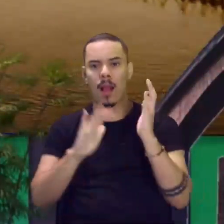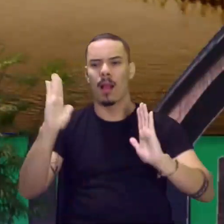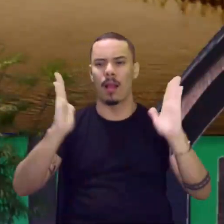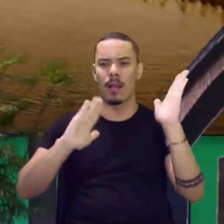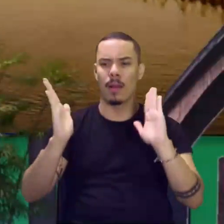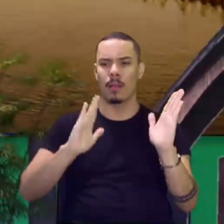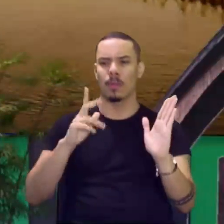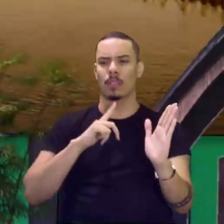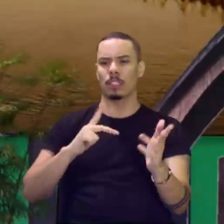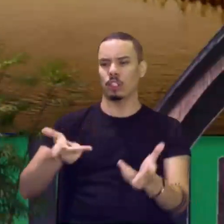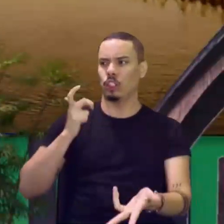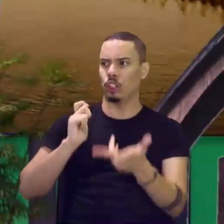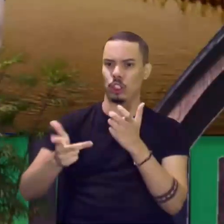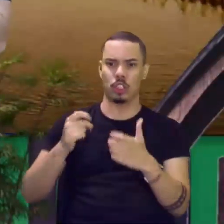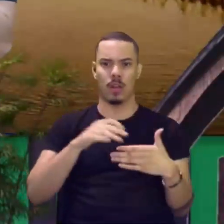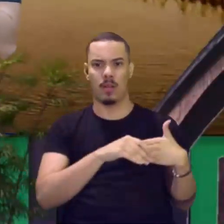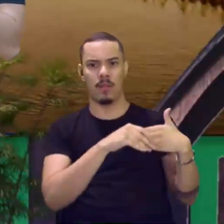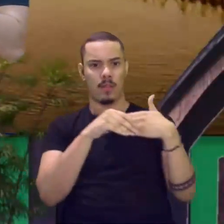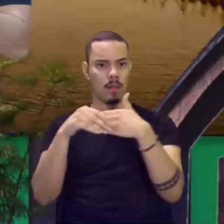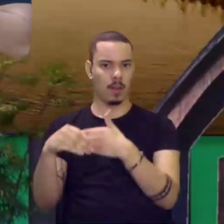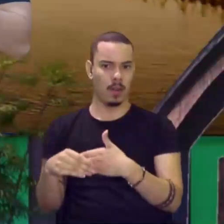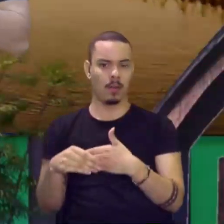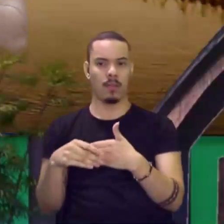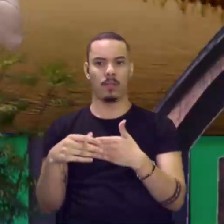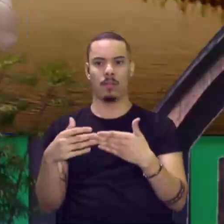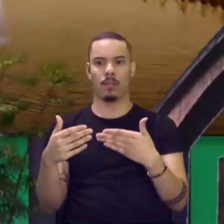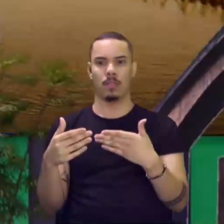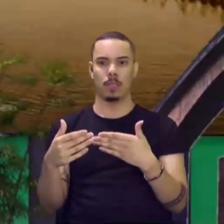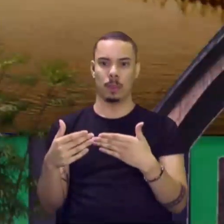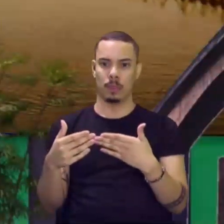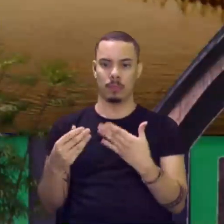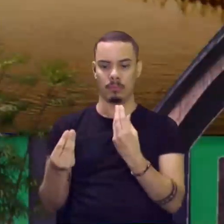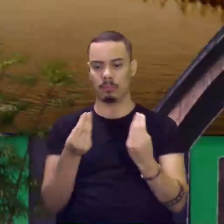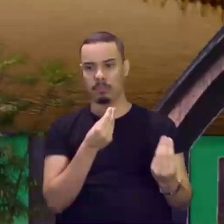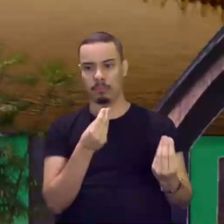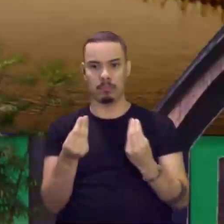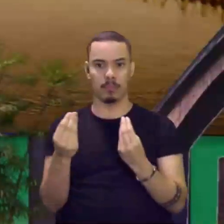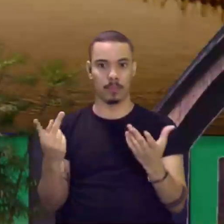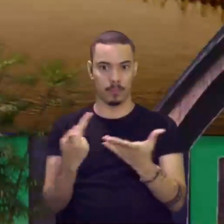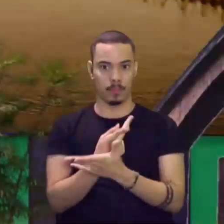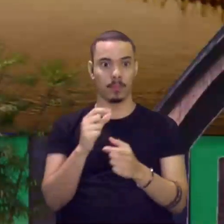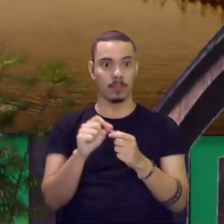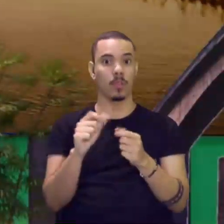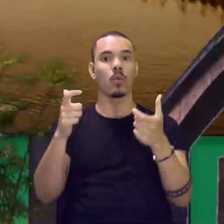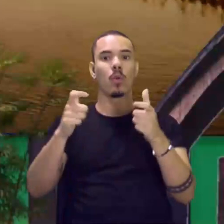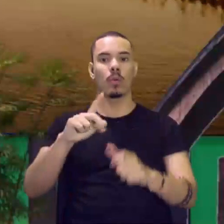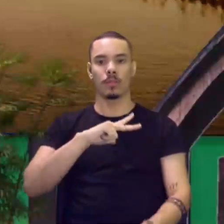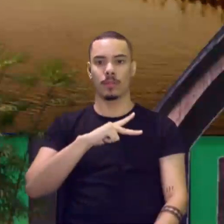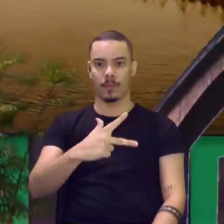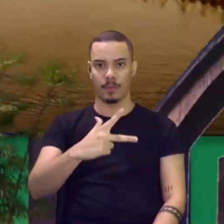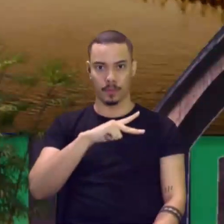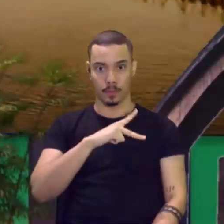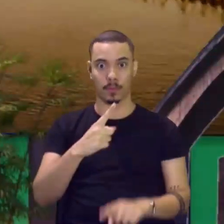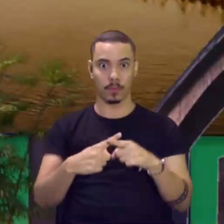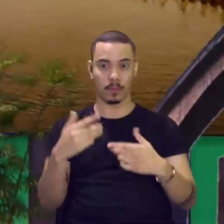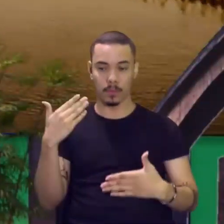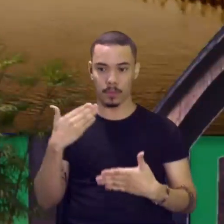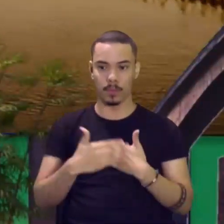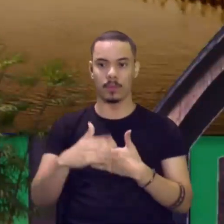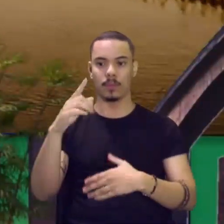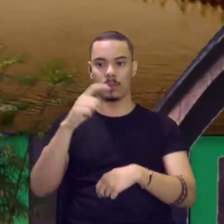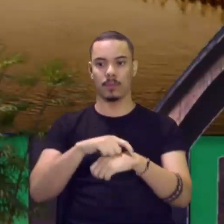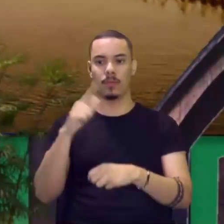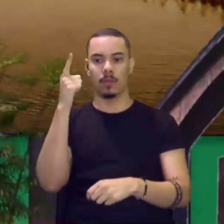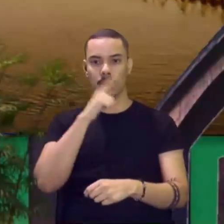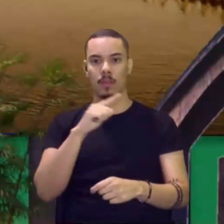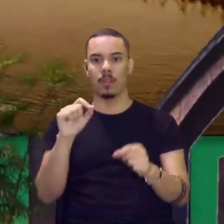fazia retirada e levava para sua respectiva metrópole, que era, no caso, Portugal. Mas aí, a partir do momento que começou